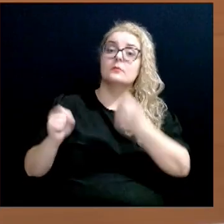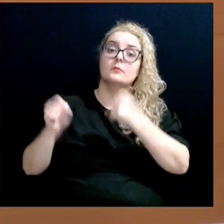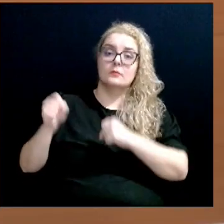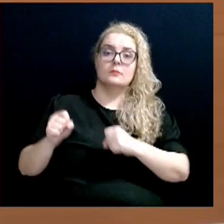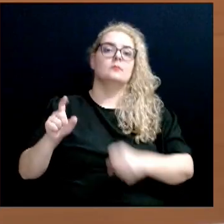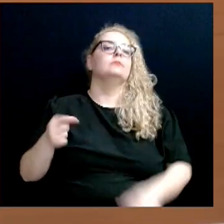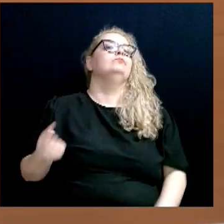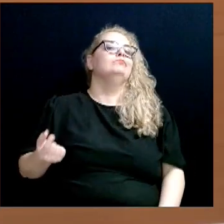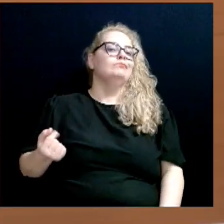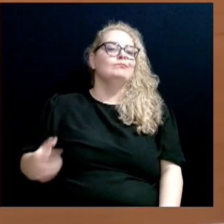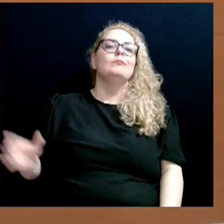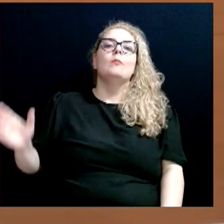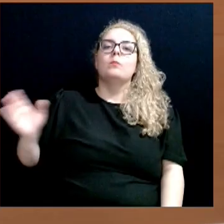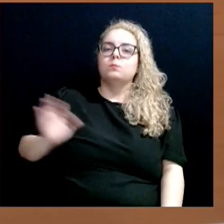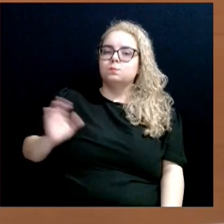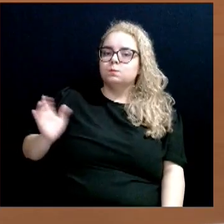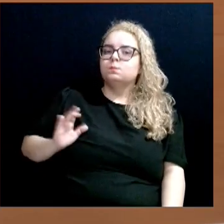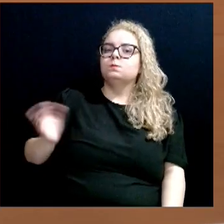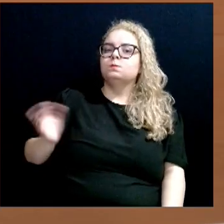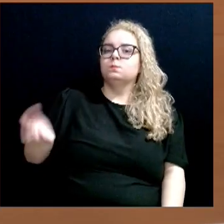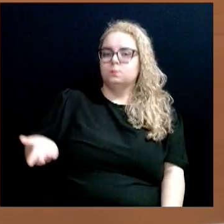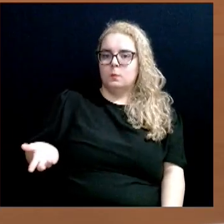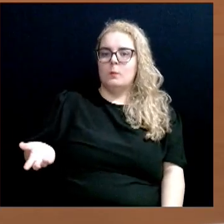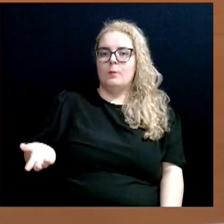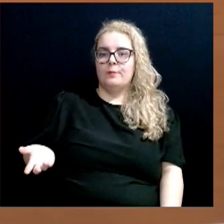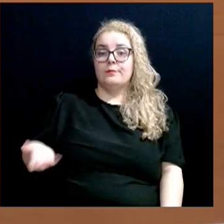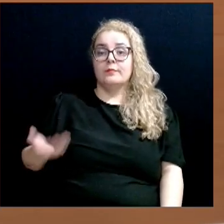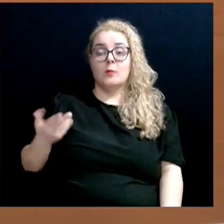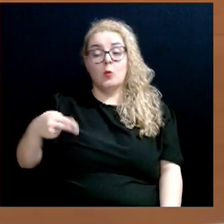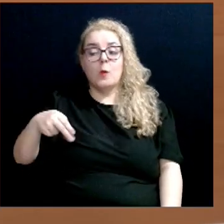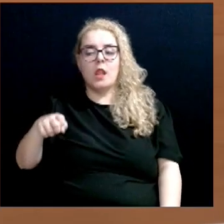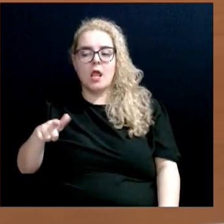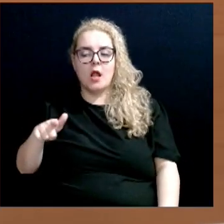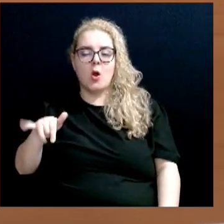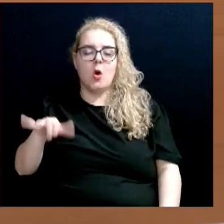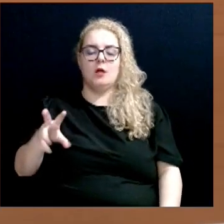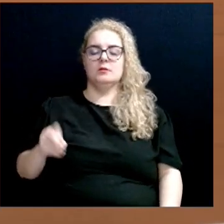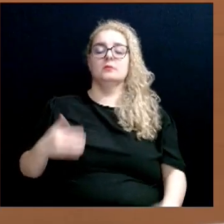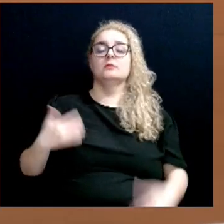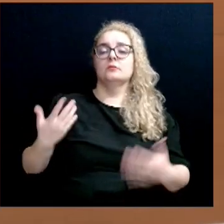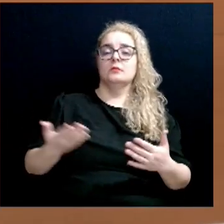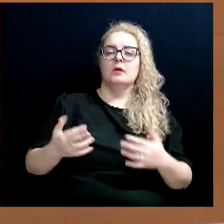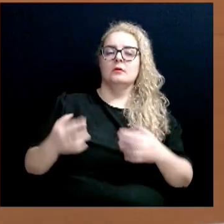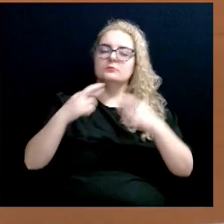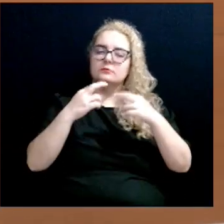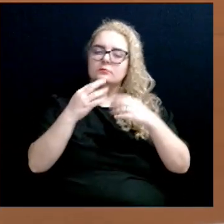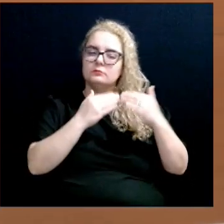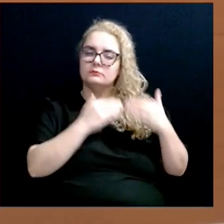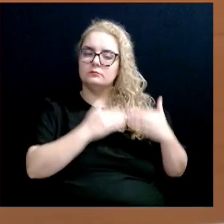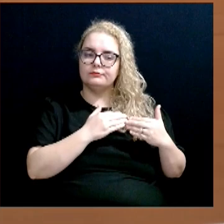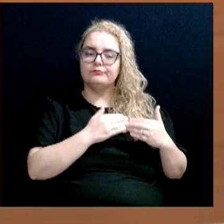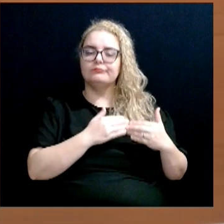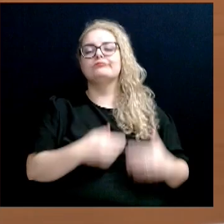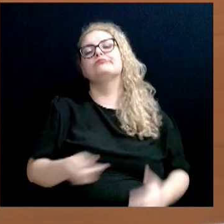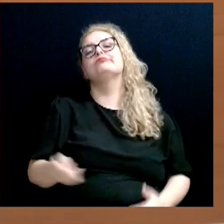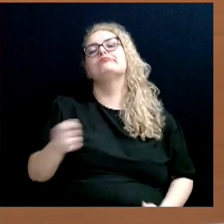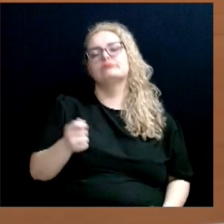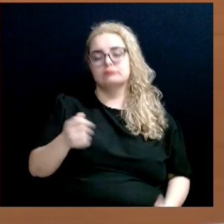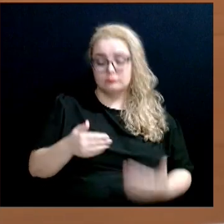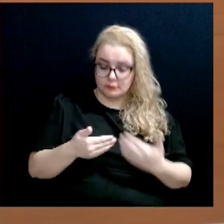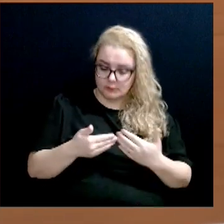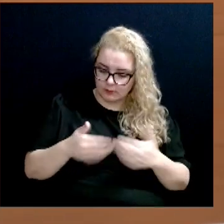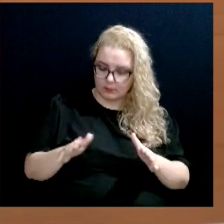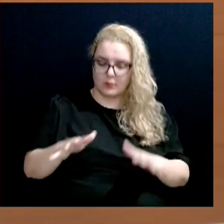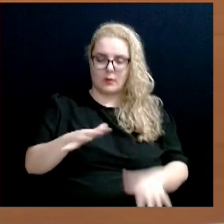É o negócio em si. Então, a gente faz essa retrospectiva e vê que foram as associações que abriram esse mercado e